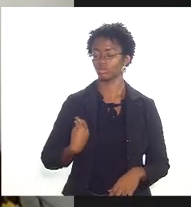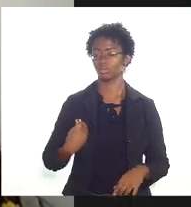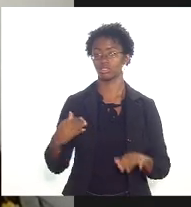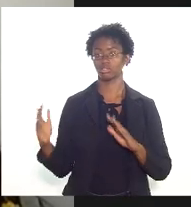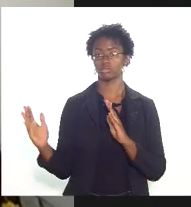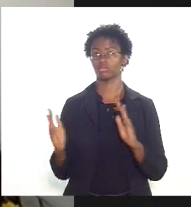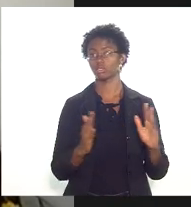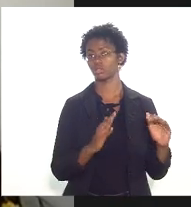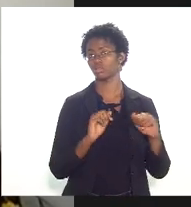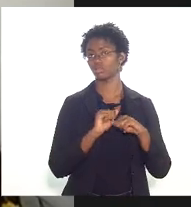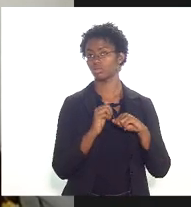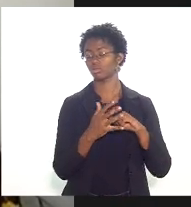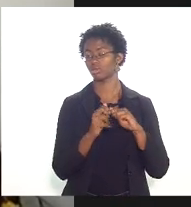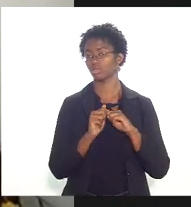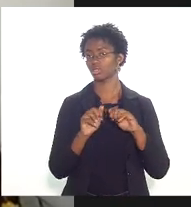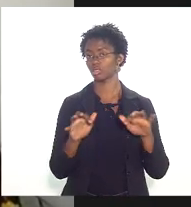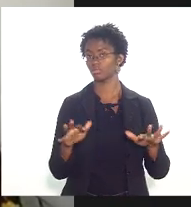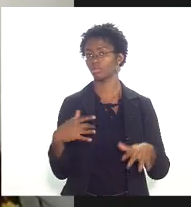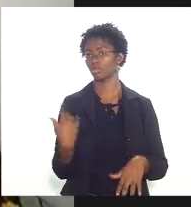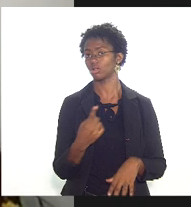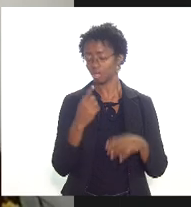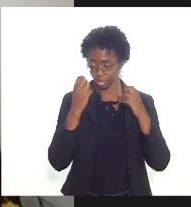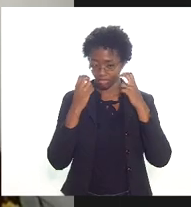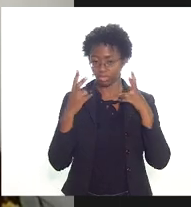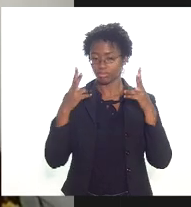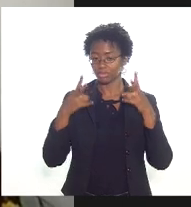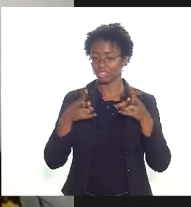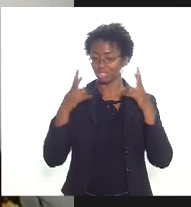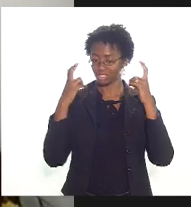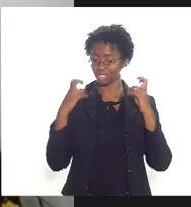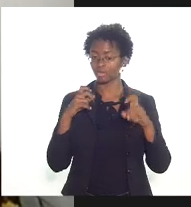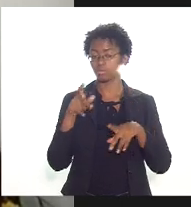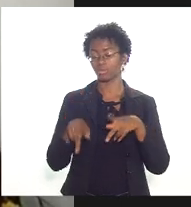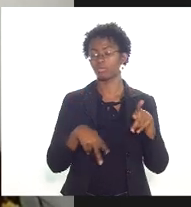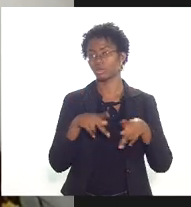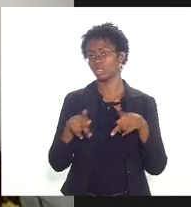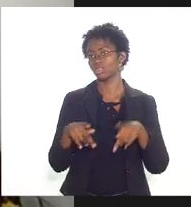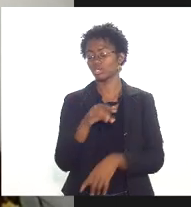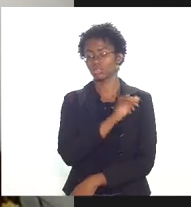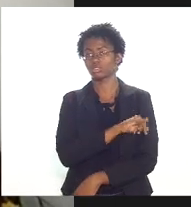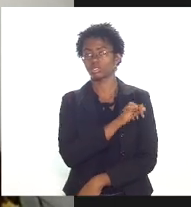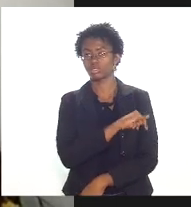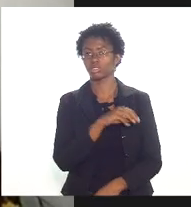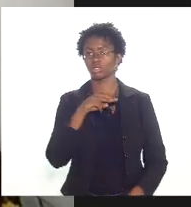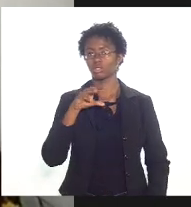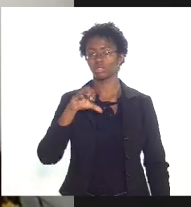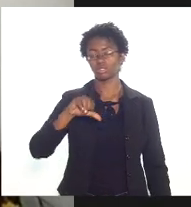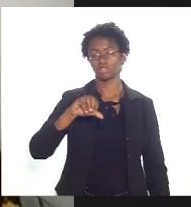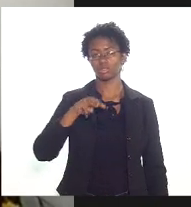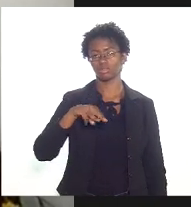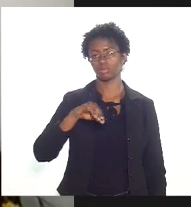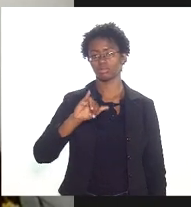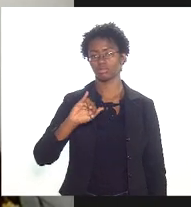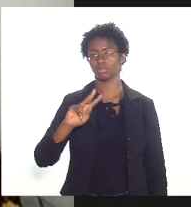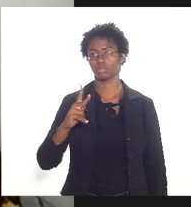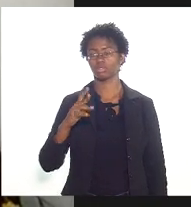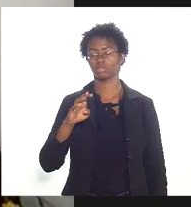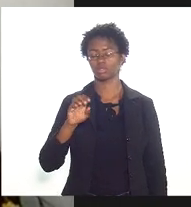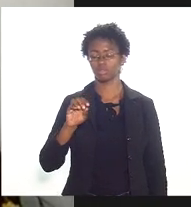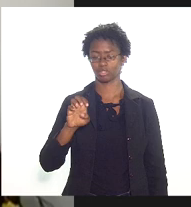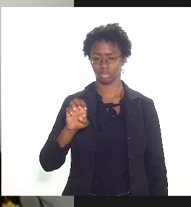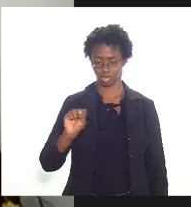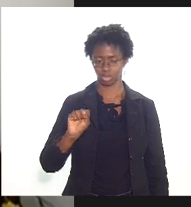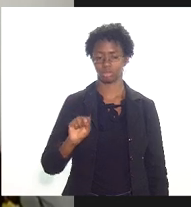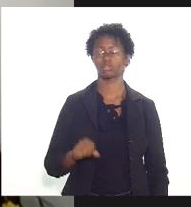a gente tá vendo a em janeiro 9 milhões de exatamente mais diretamente